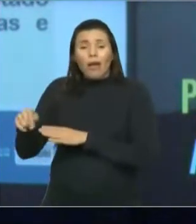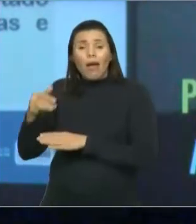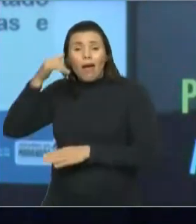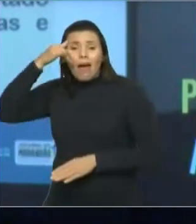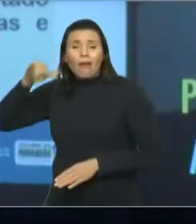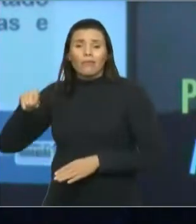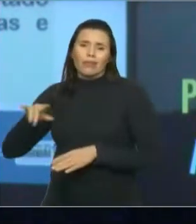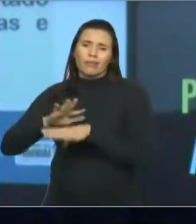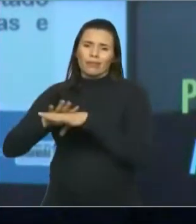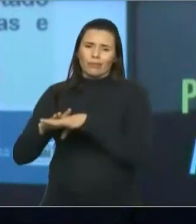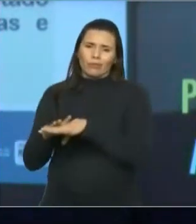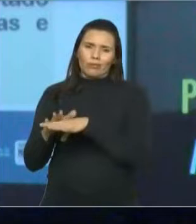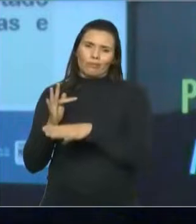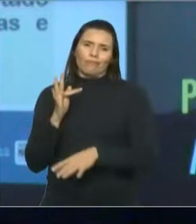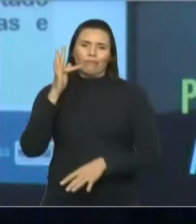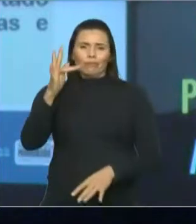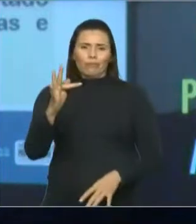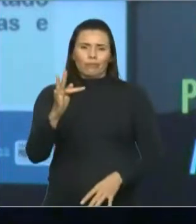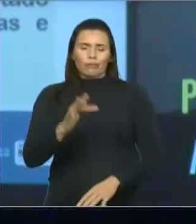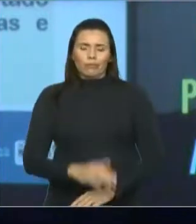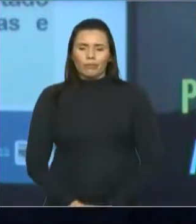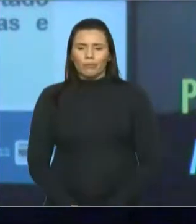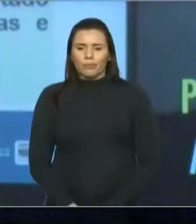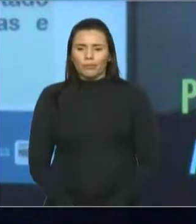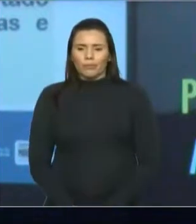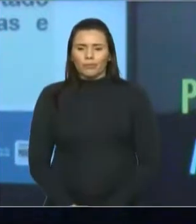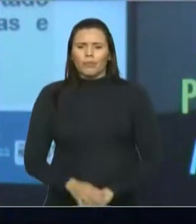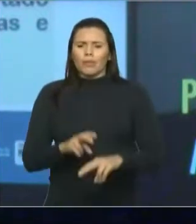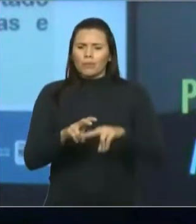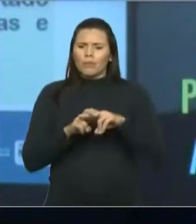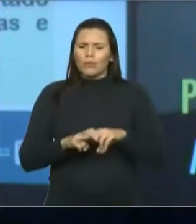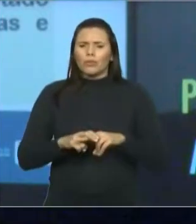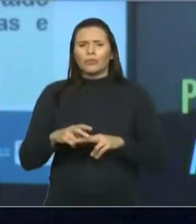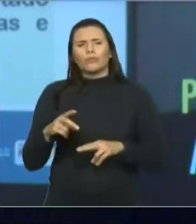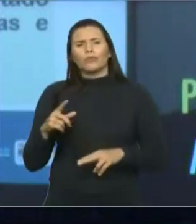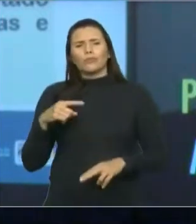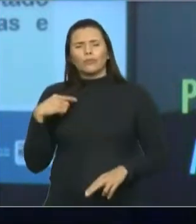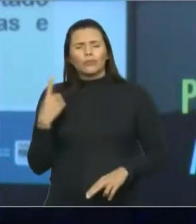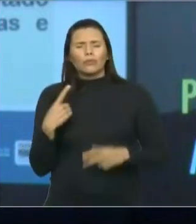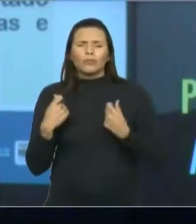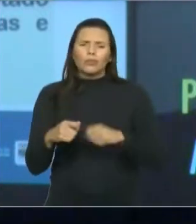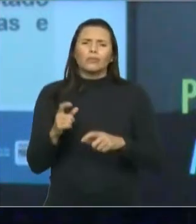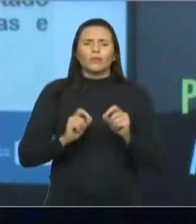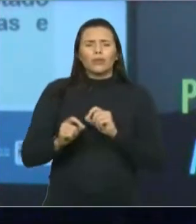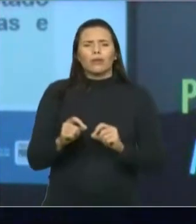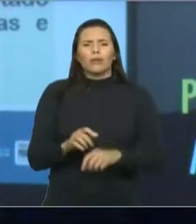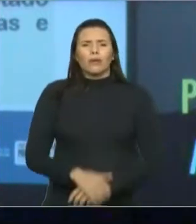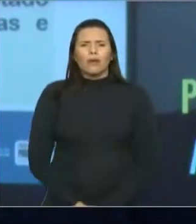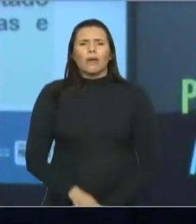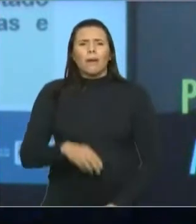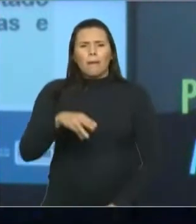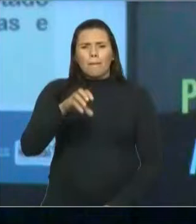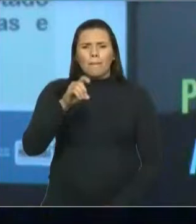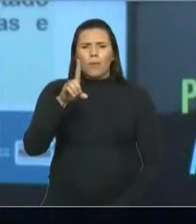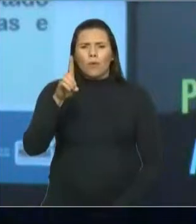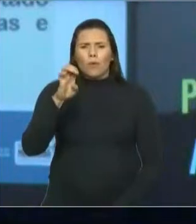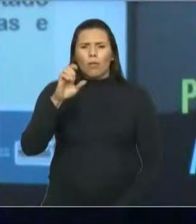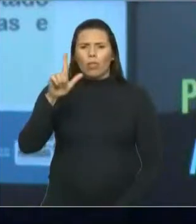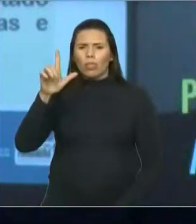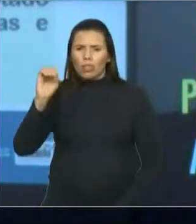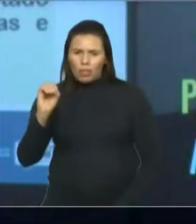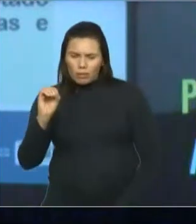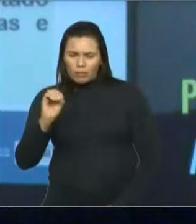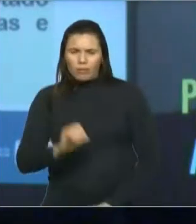extremamente fragmentado e a gente precisa passar para um modelo onde a gente tenha redes de atenção à